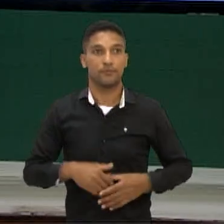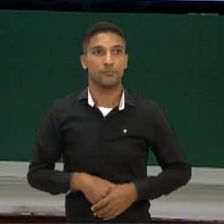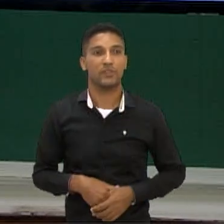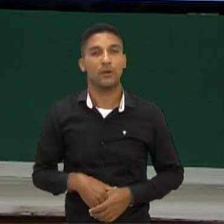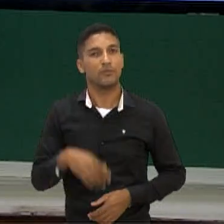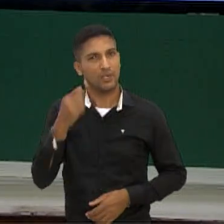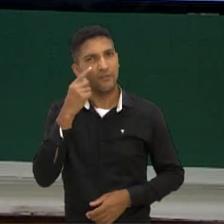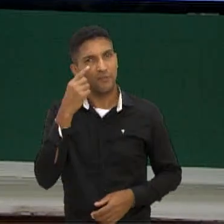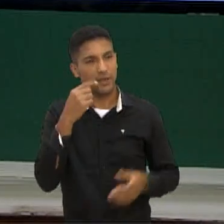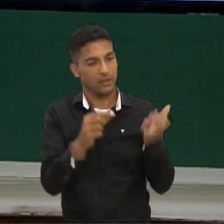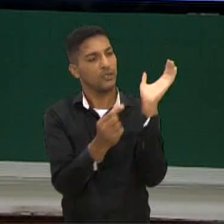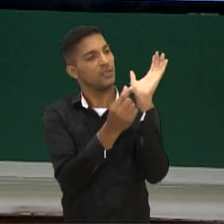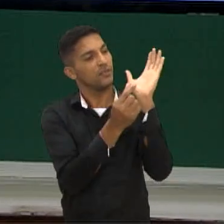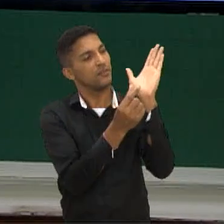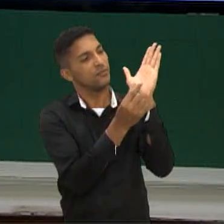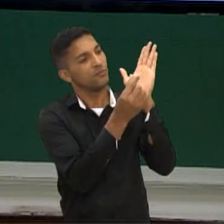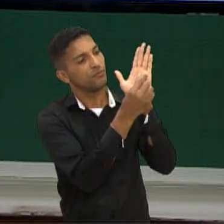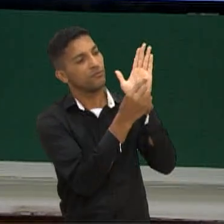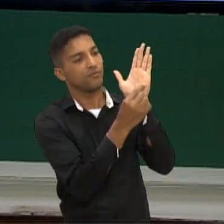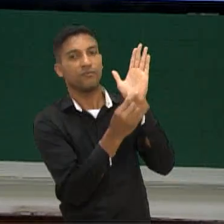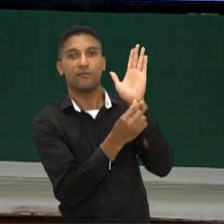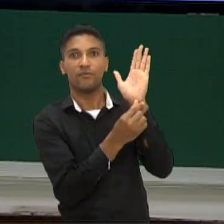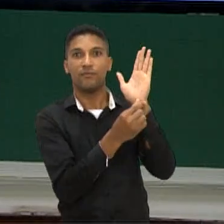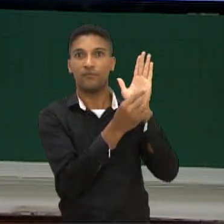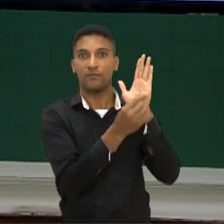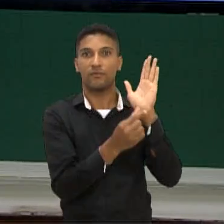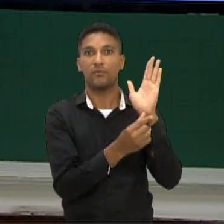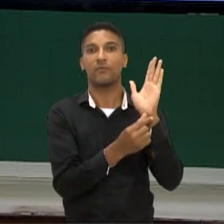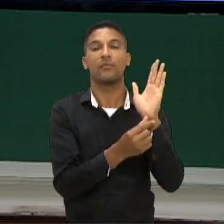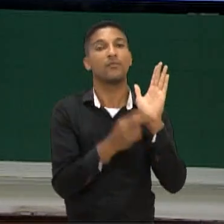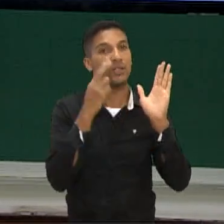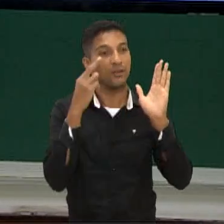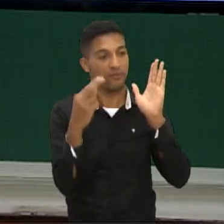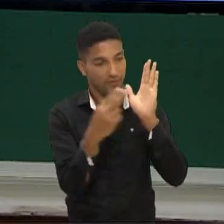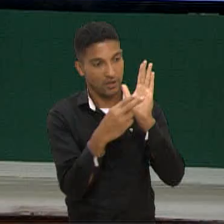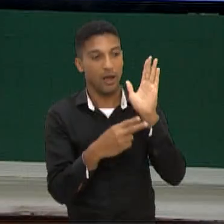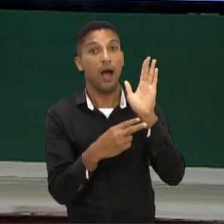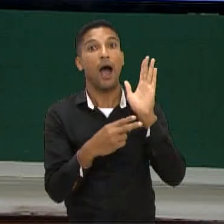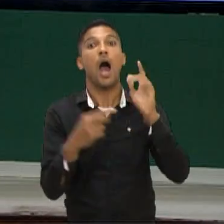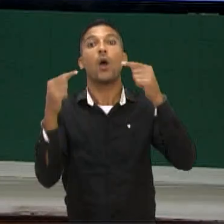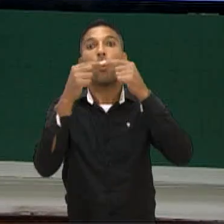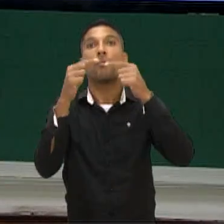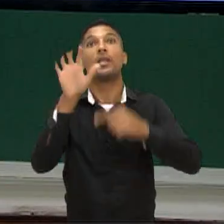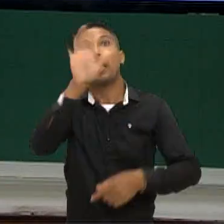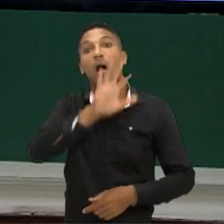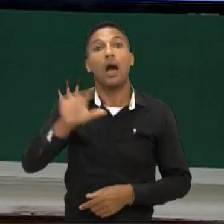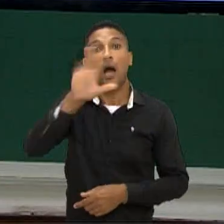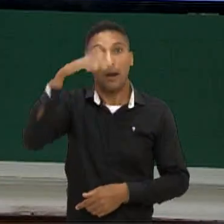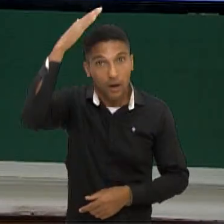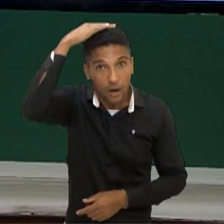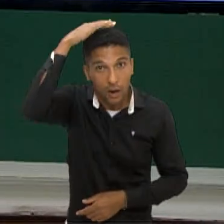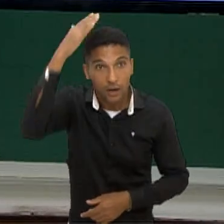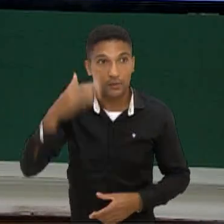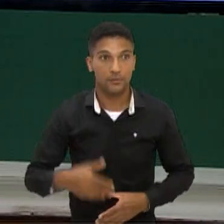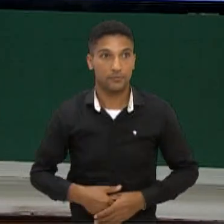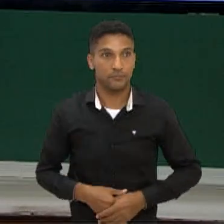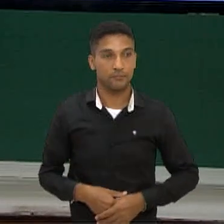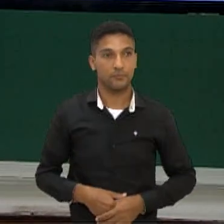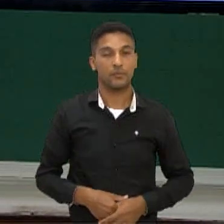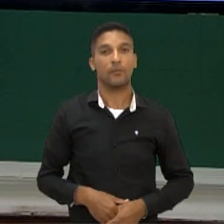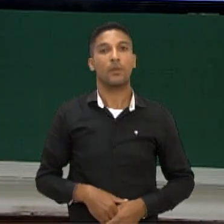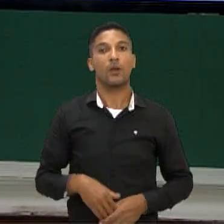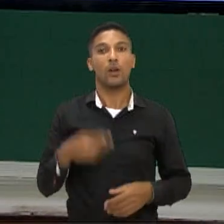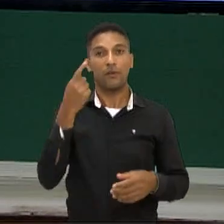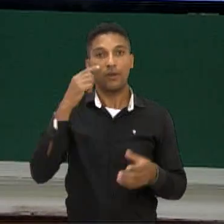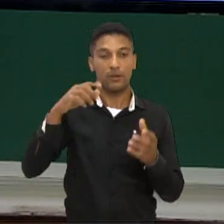se localizar bem no mapa que não há problema. Como o estado do Paraná ele é cortado pelo Trópico